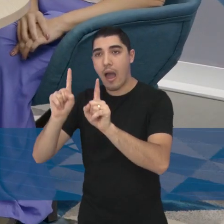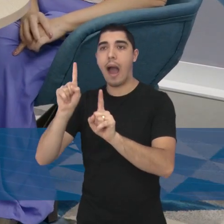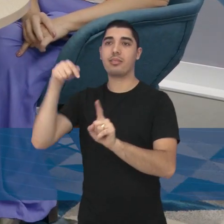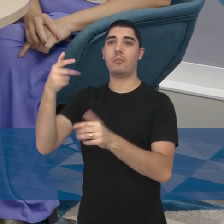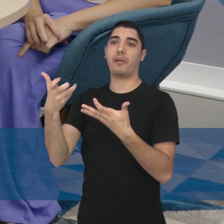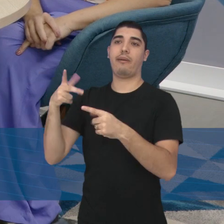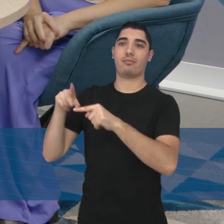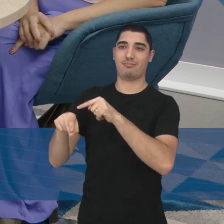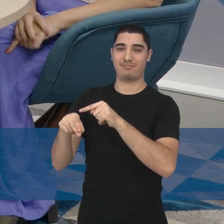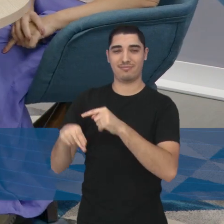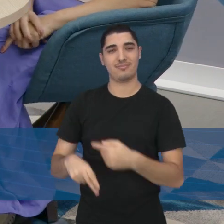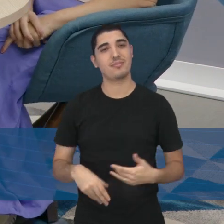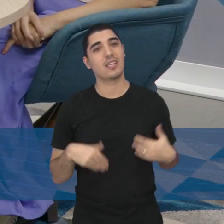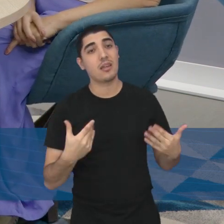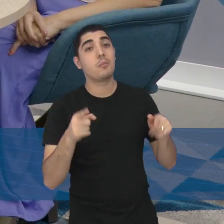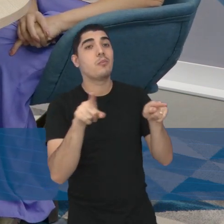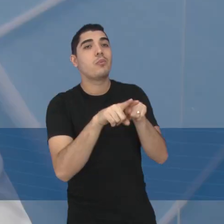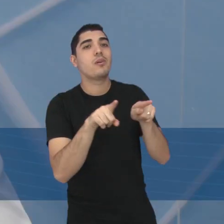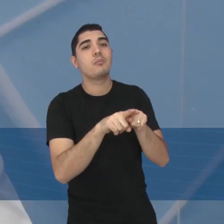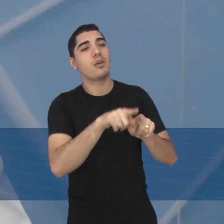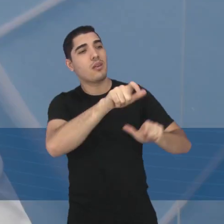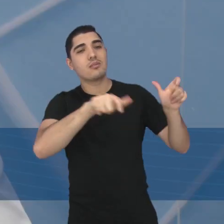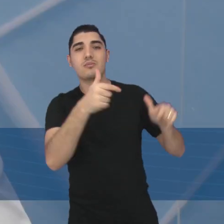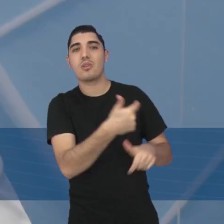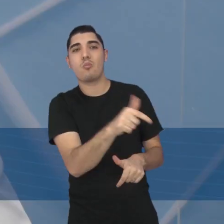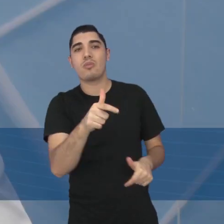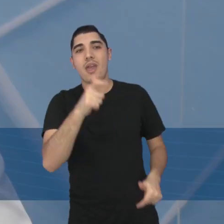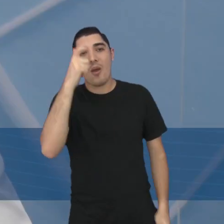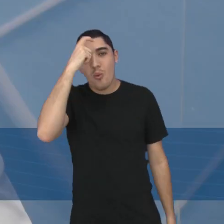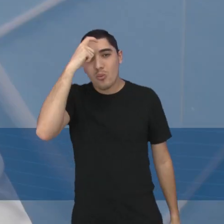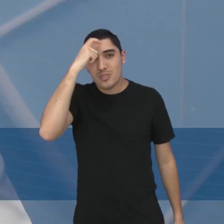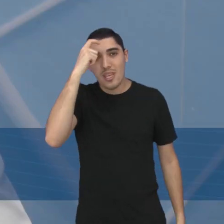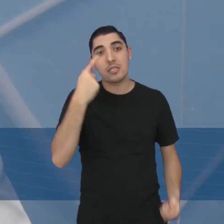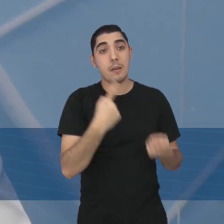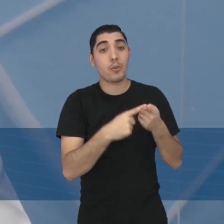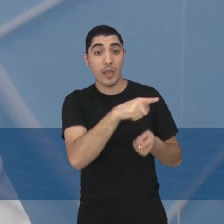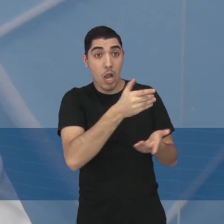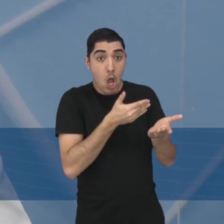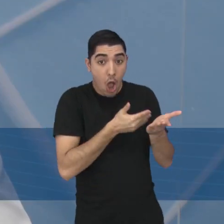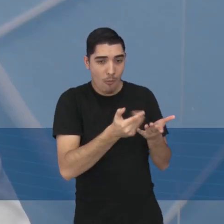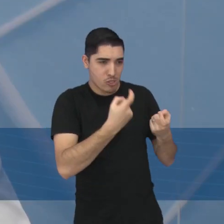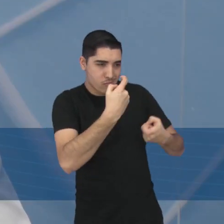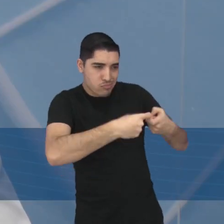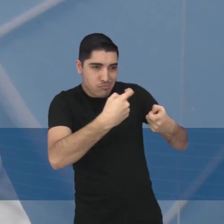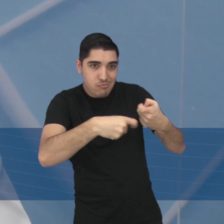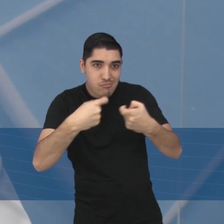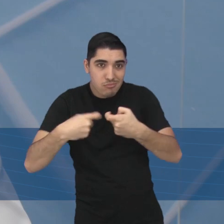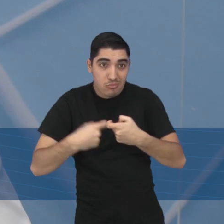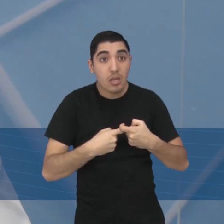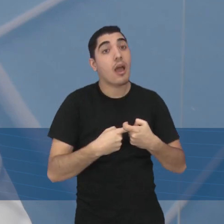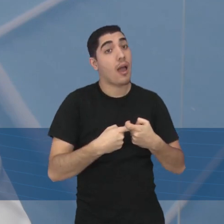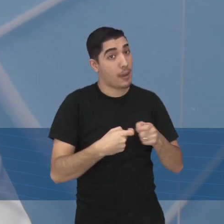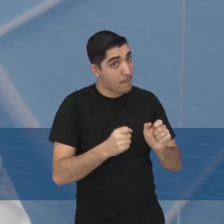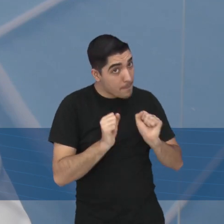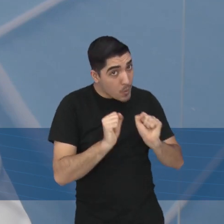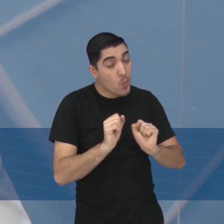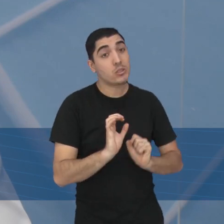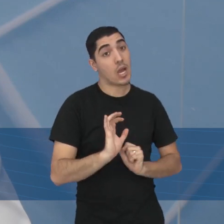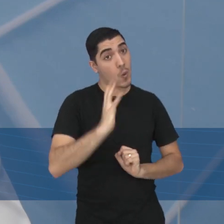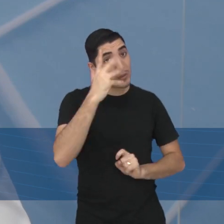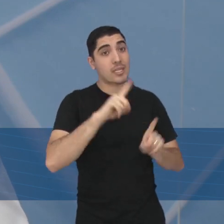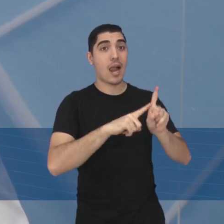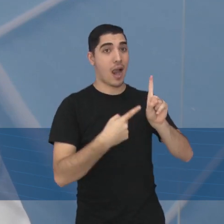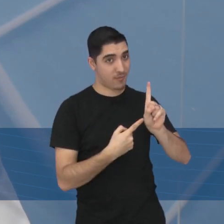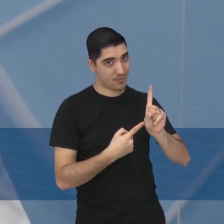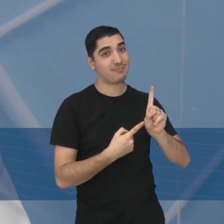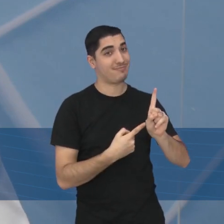Até porque eles ainda não têm consciência, né? No sentido que se iniciou a vida sexual, já existe a chance de construir uma família,